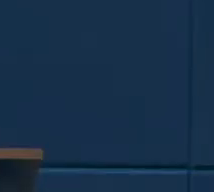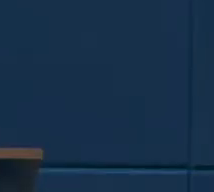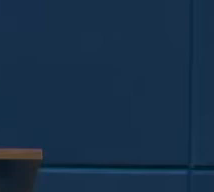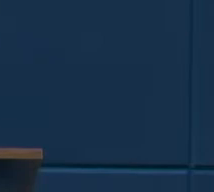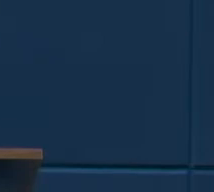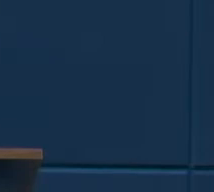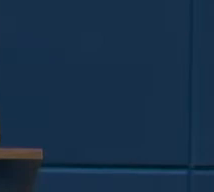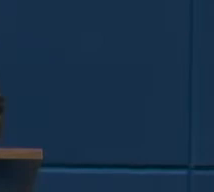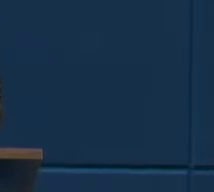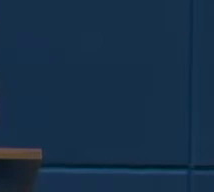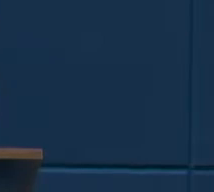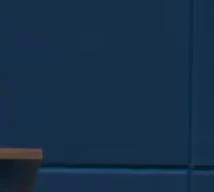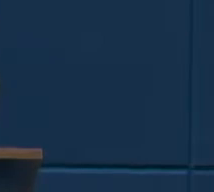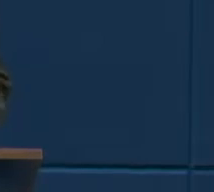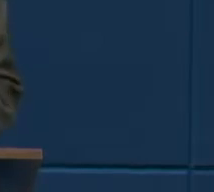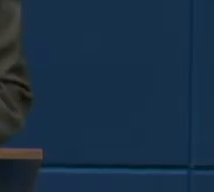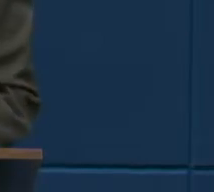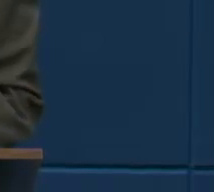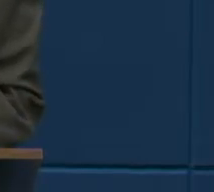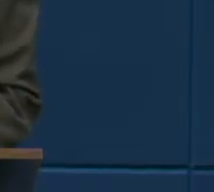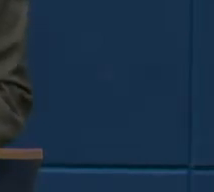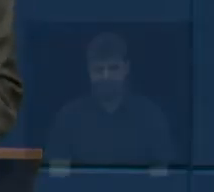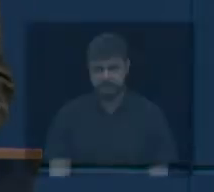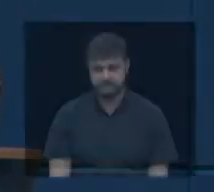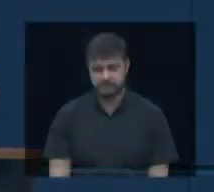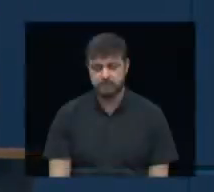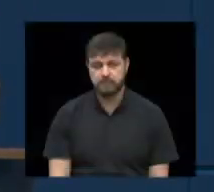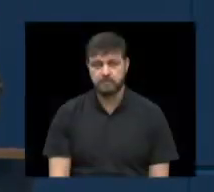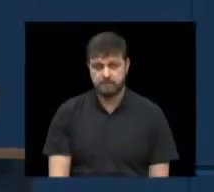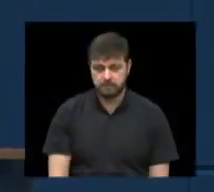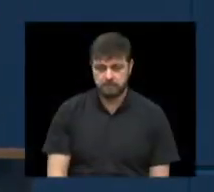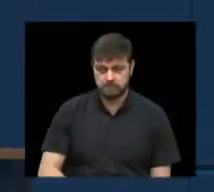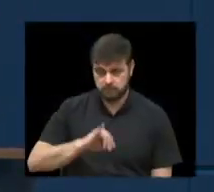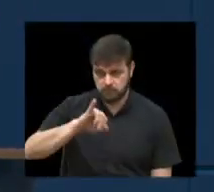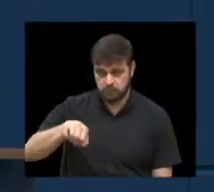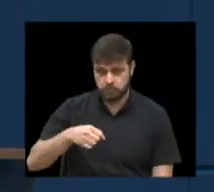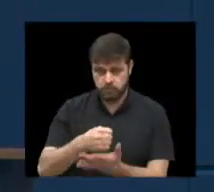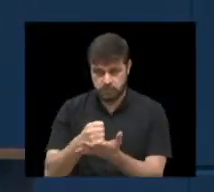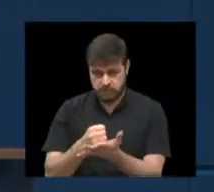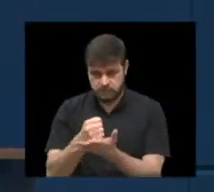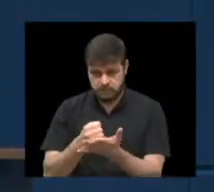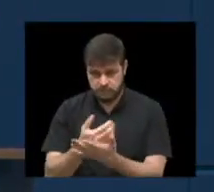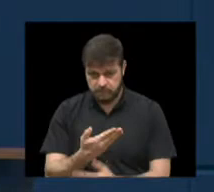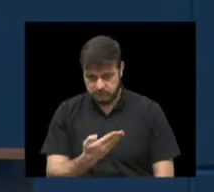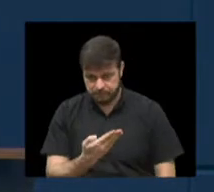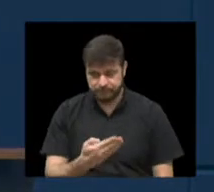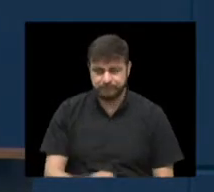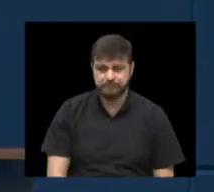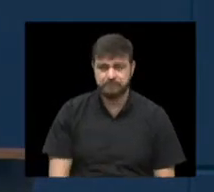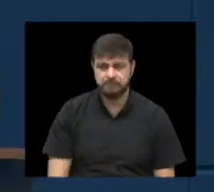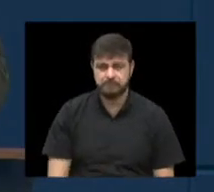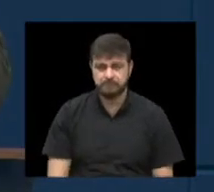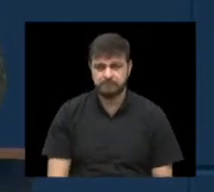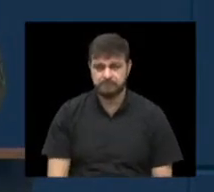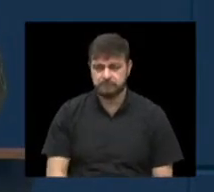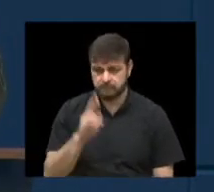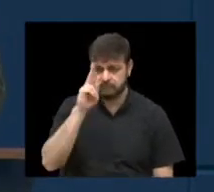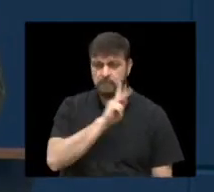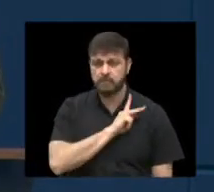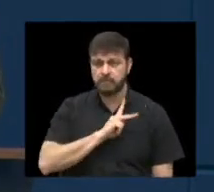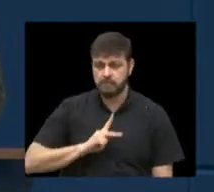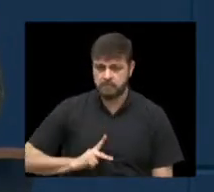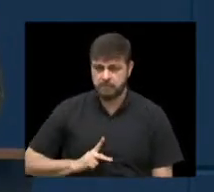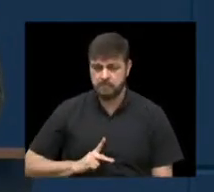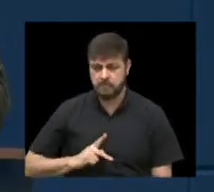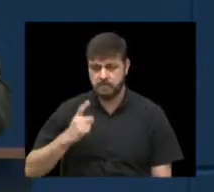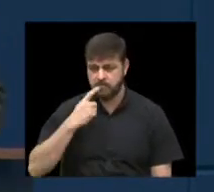aqui presentes, público que nos acompanha pela TV Câmara, público aqui presente. Senhor presidente,